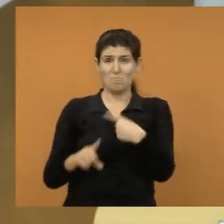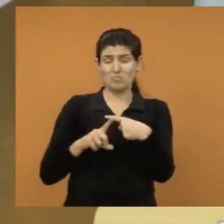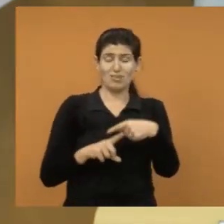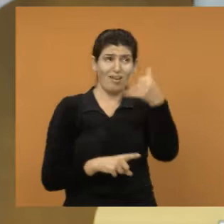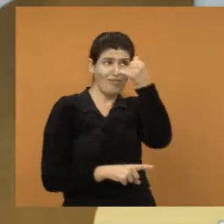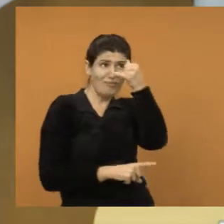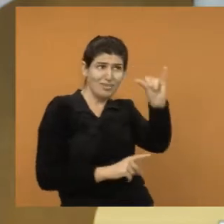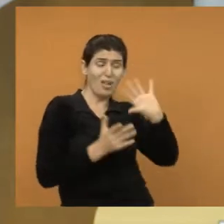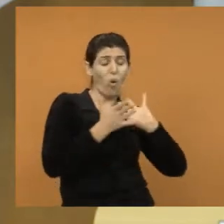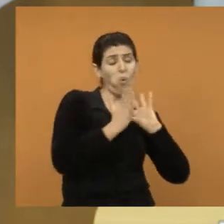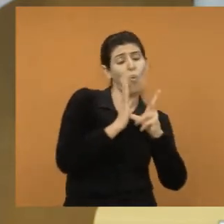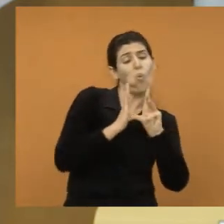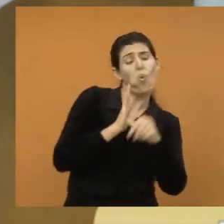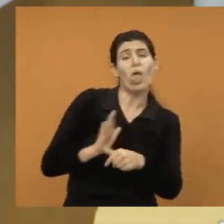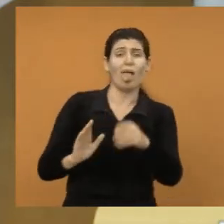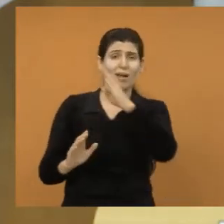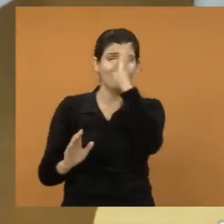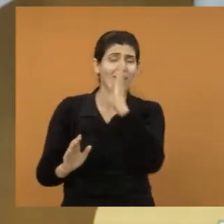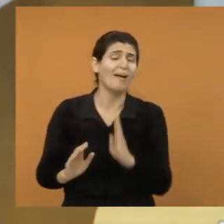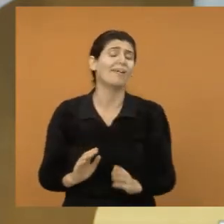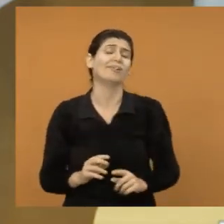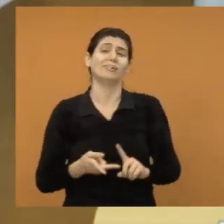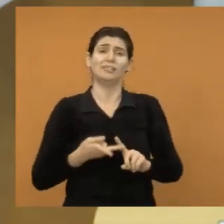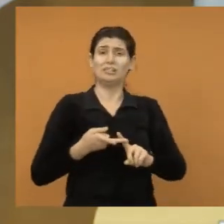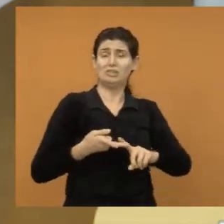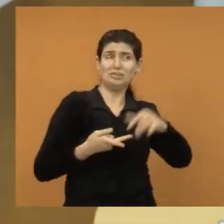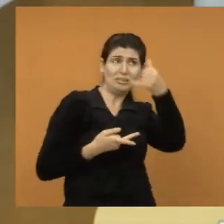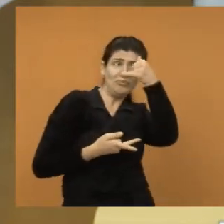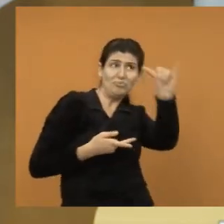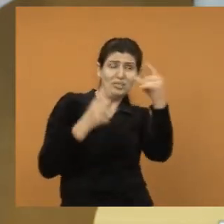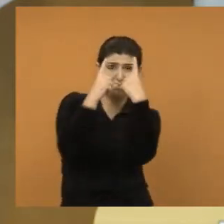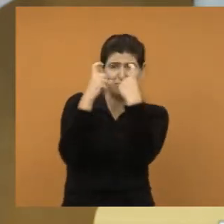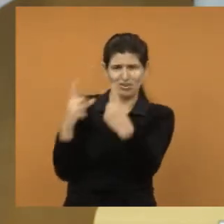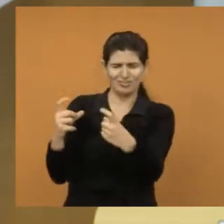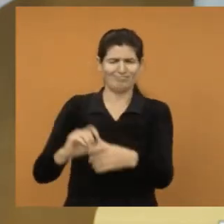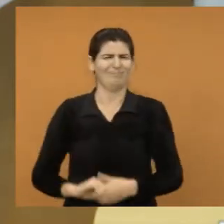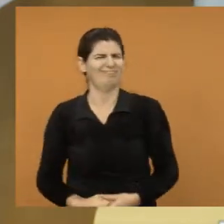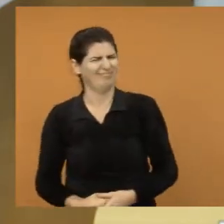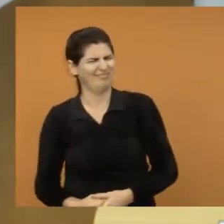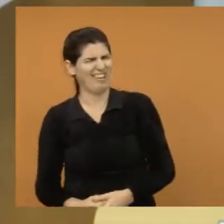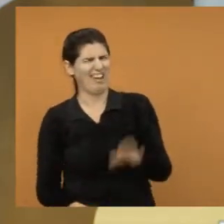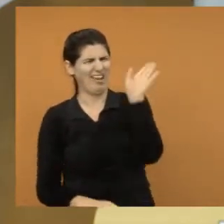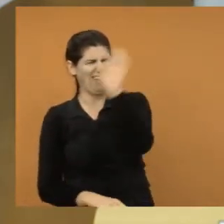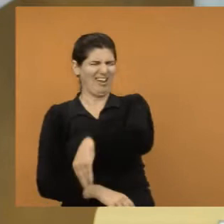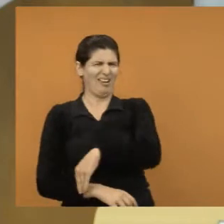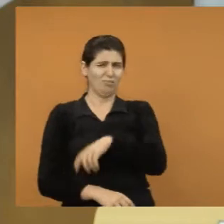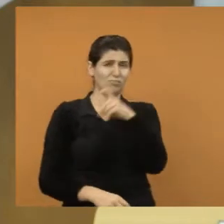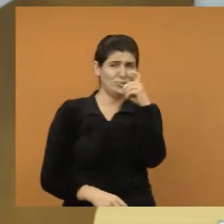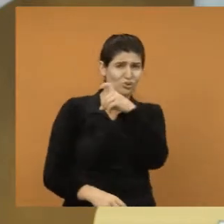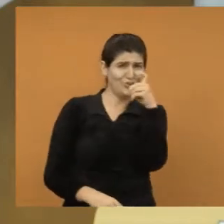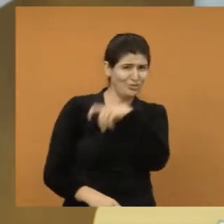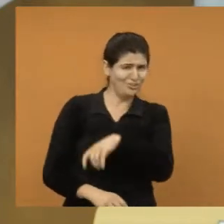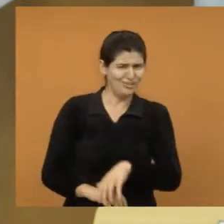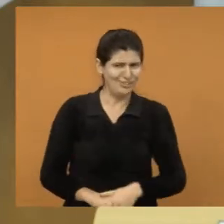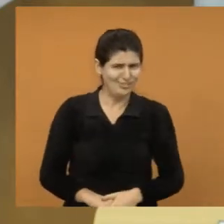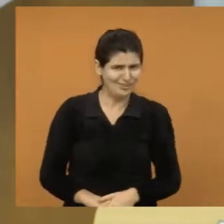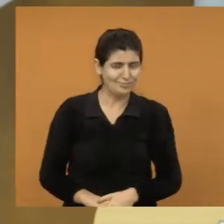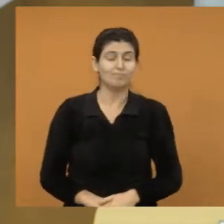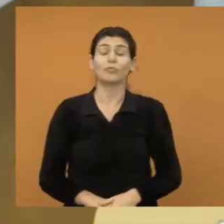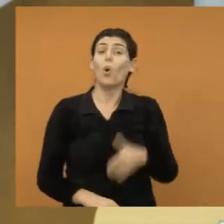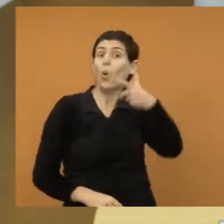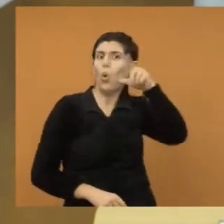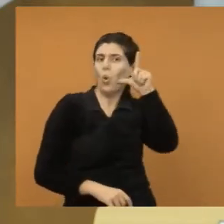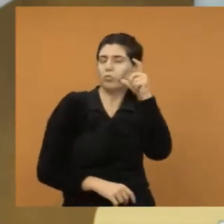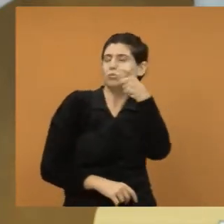mais corrupção no nosso país, que não haja mais violência. Lê do engano. Ontem eu ainda assisti uma